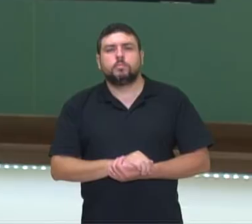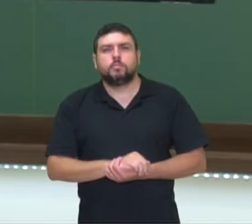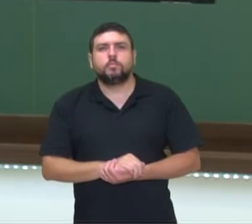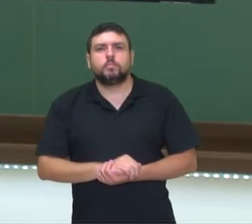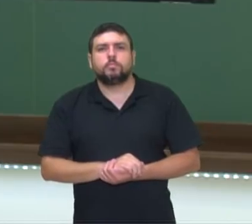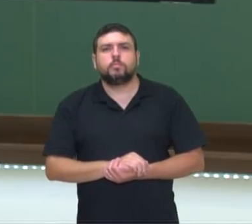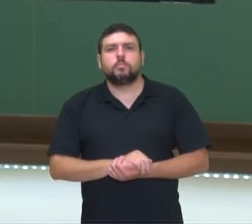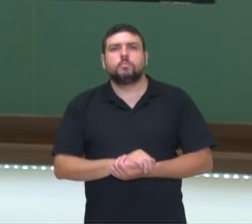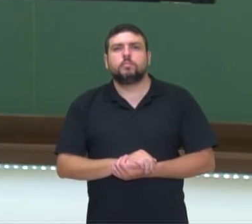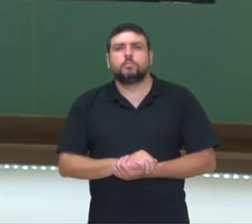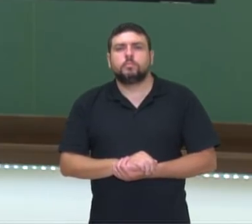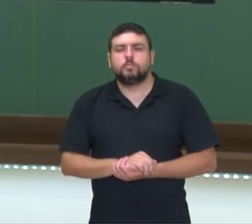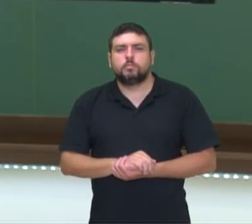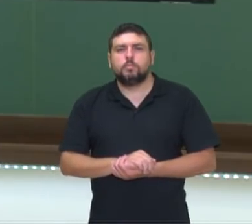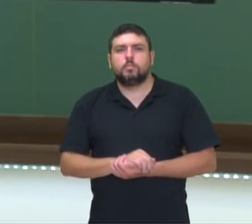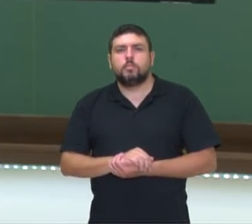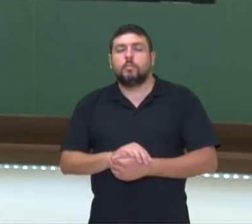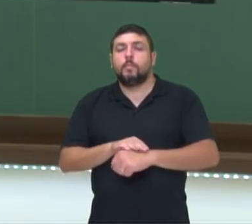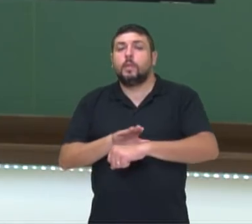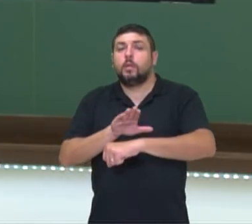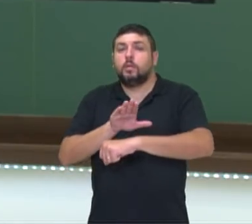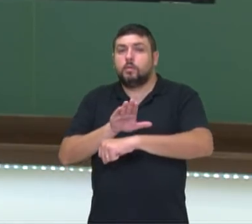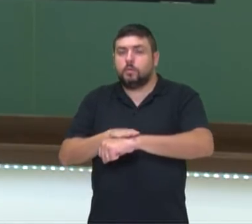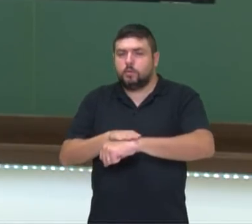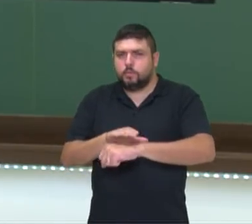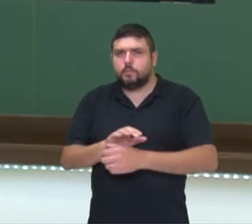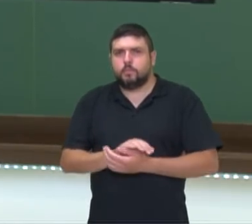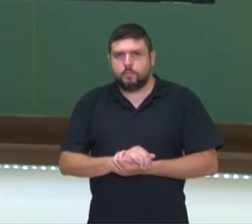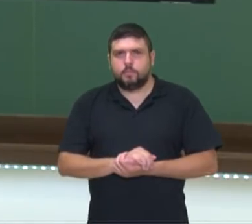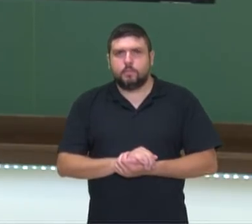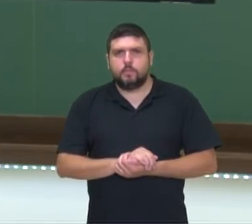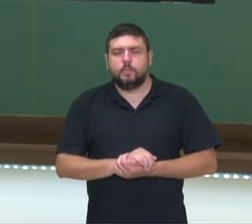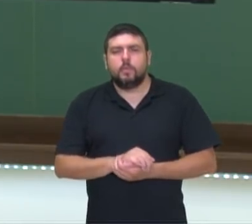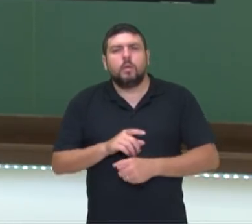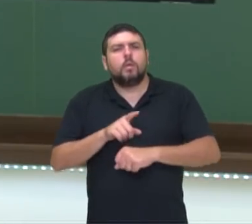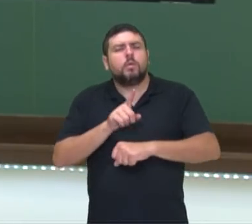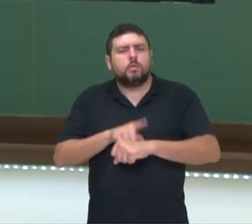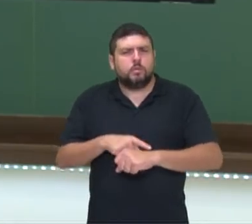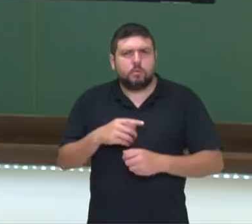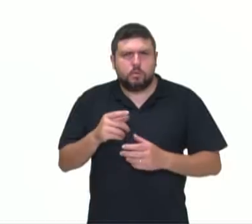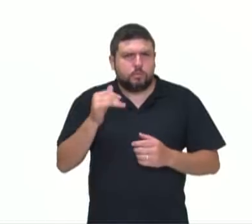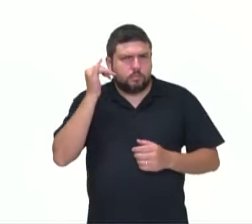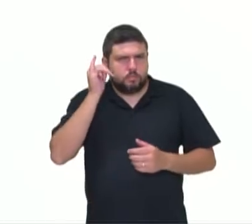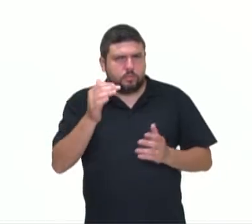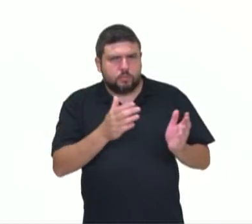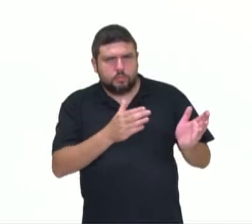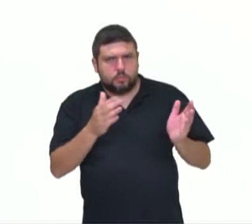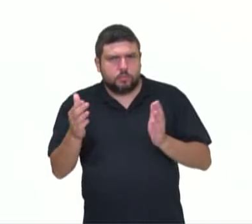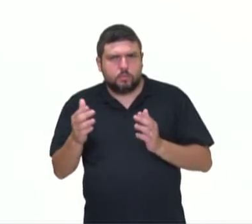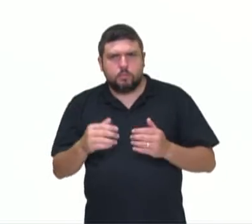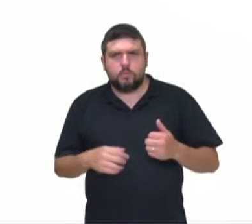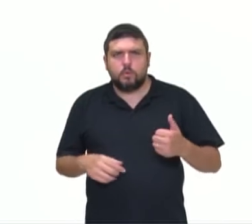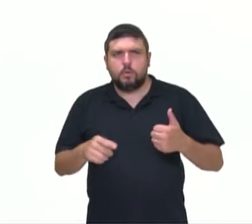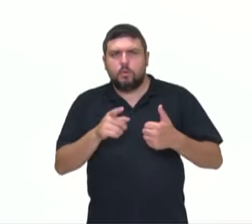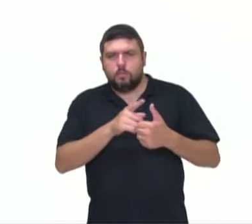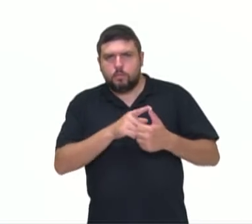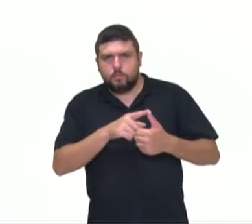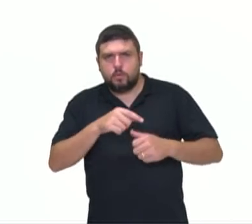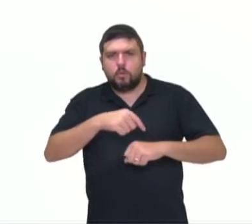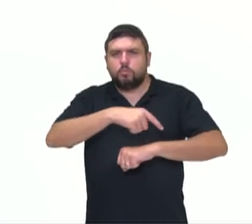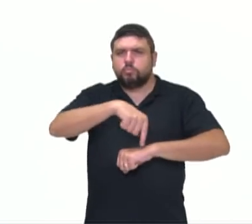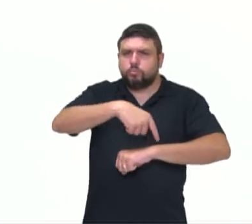Falando sobre a questão temporal de uma narrativa. O tempo nas narrativas pode ser cronológico,